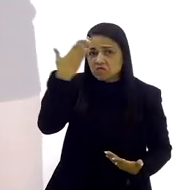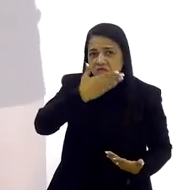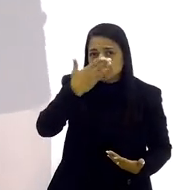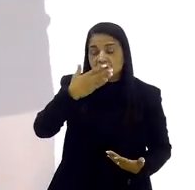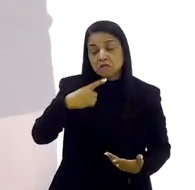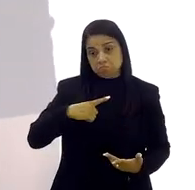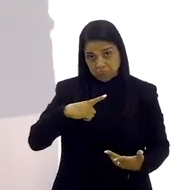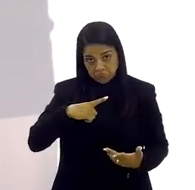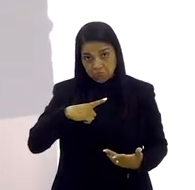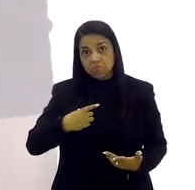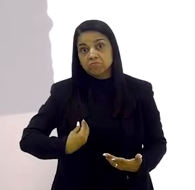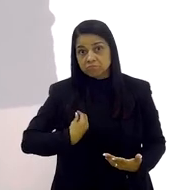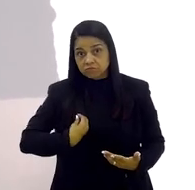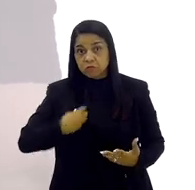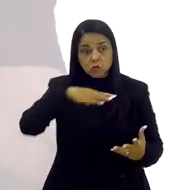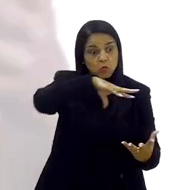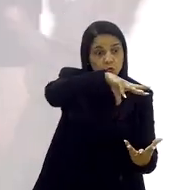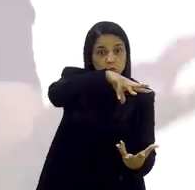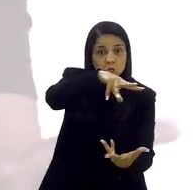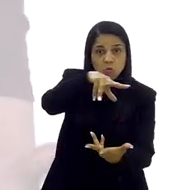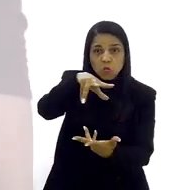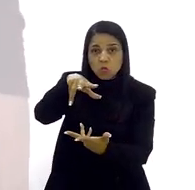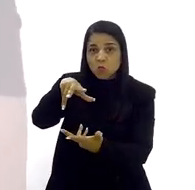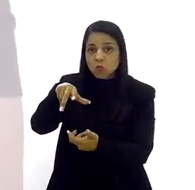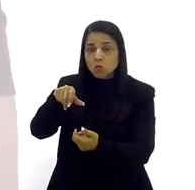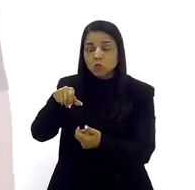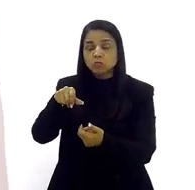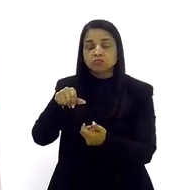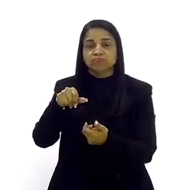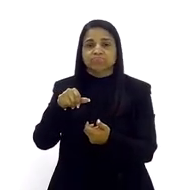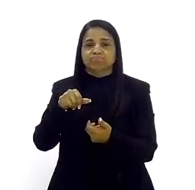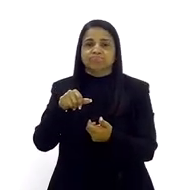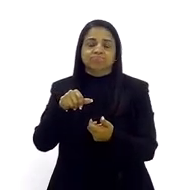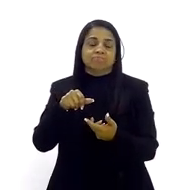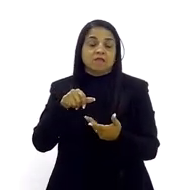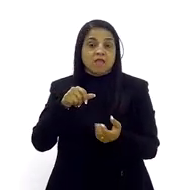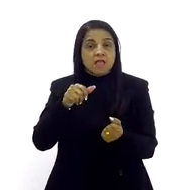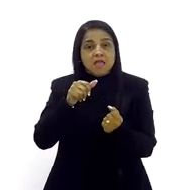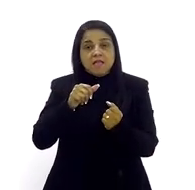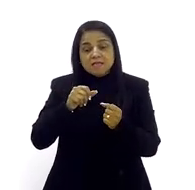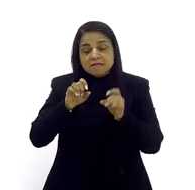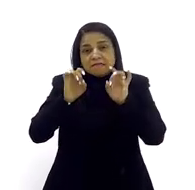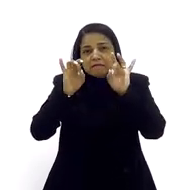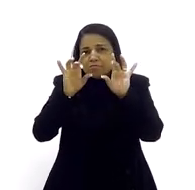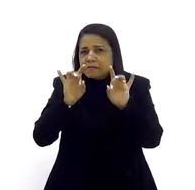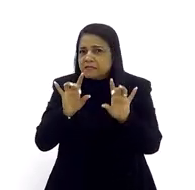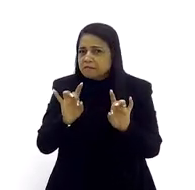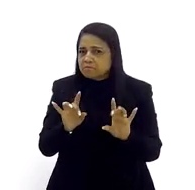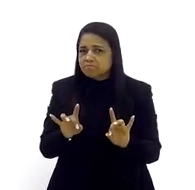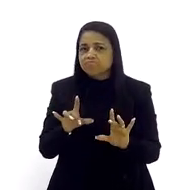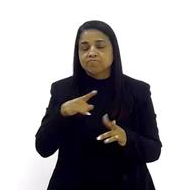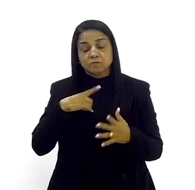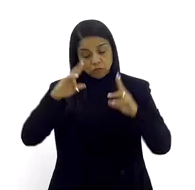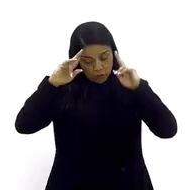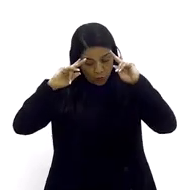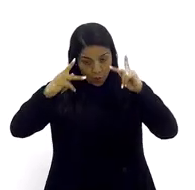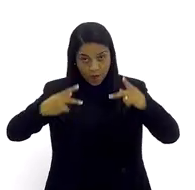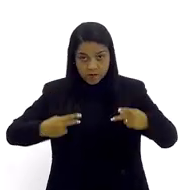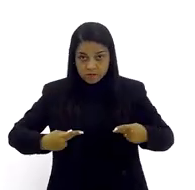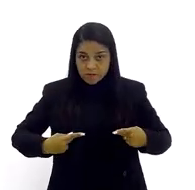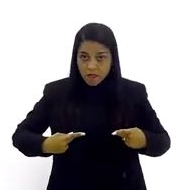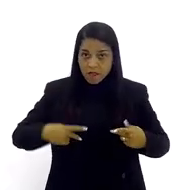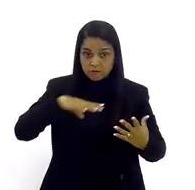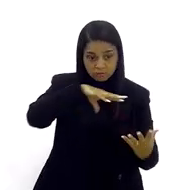vê e elas existem o mundo é muito maior do que a gente acha que é e a gente toma enquanto